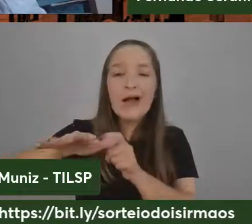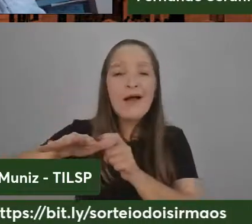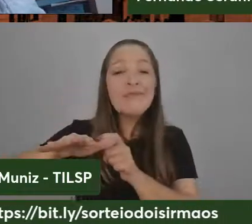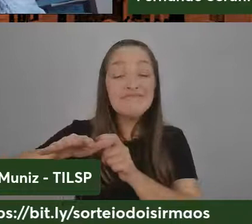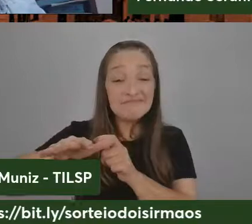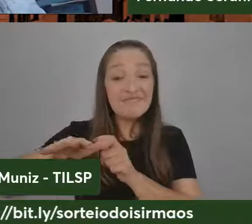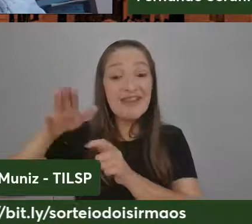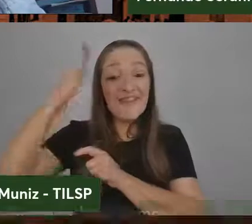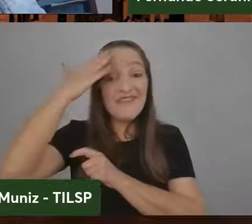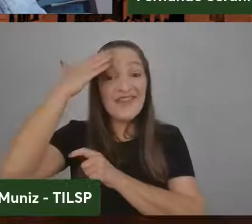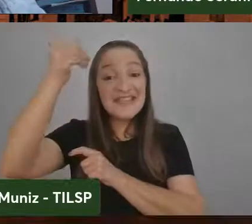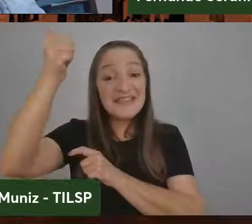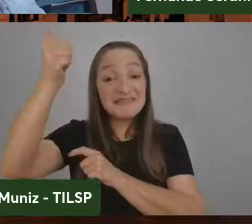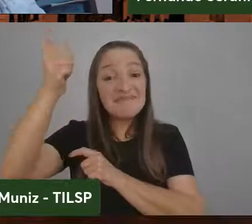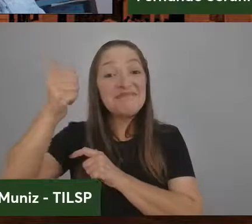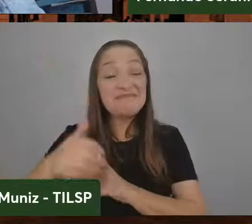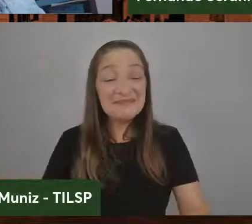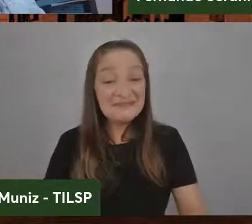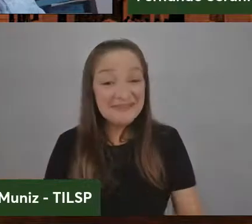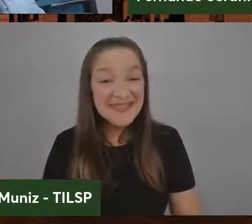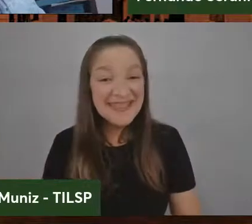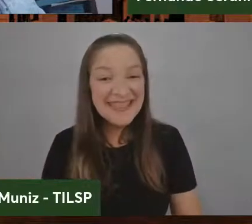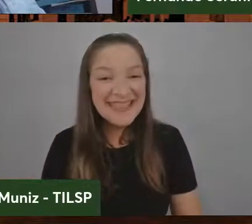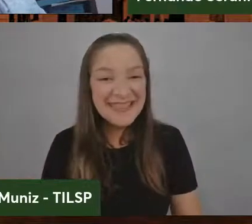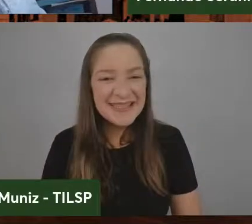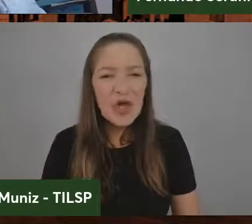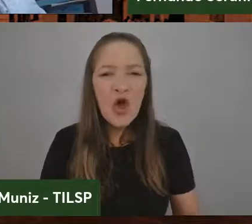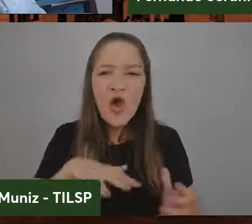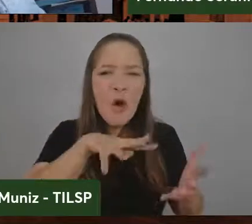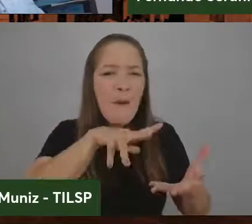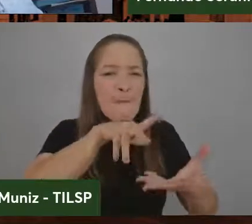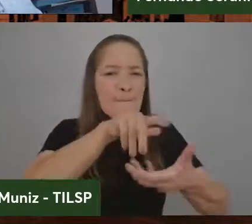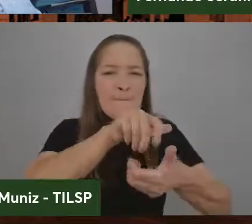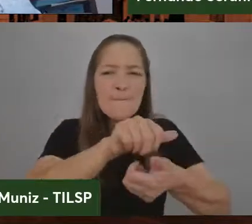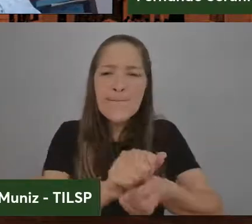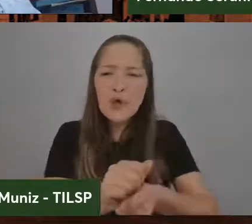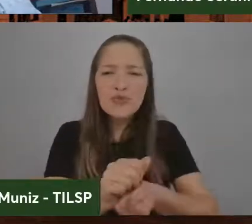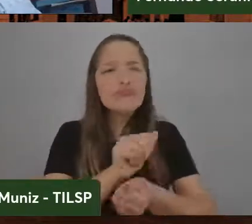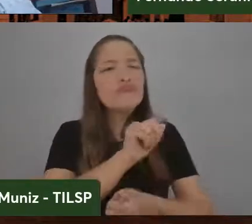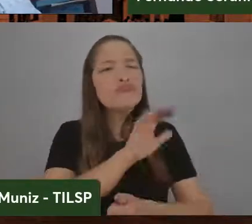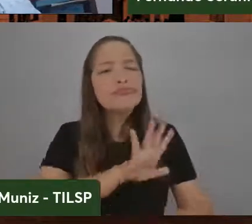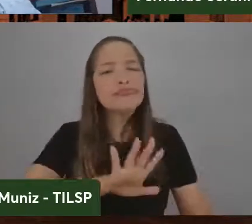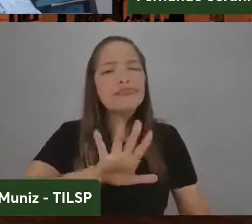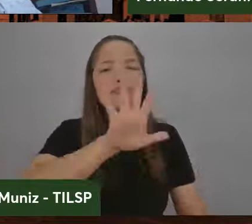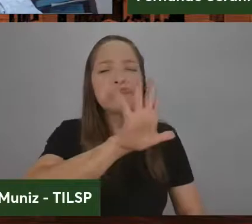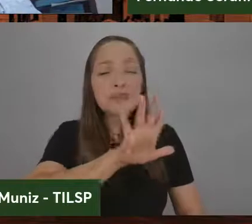falada, é muito falada no mundo todo, mas é pouco conhecida.